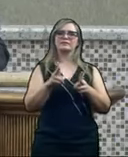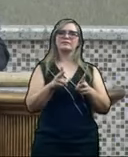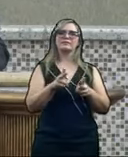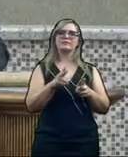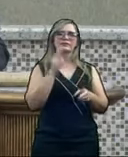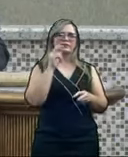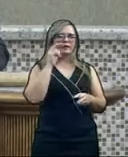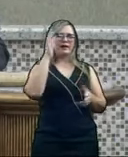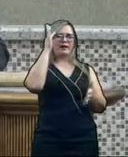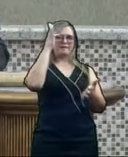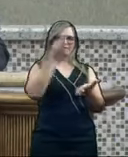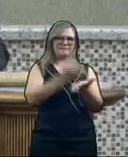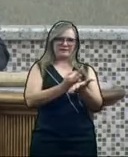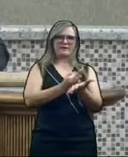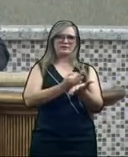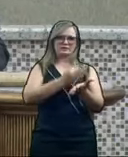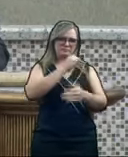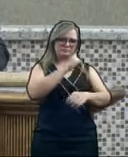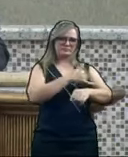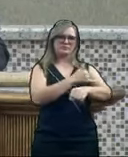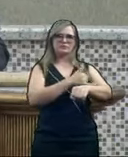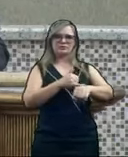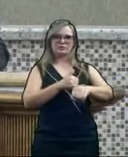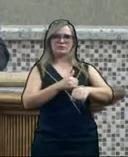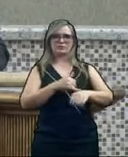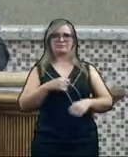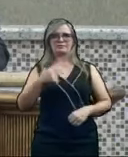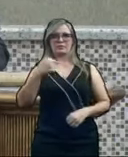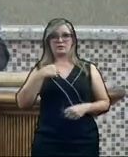aí nós lá do lado da Jordânia